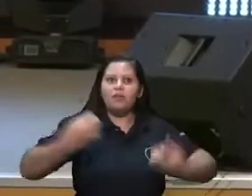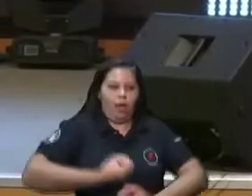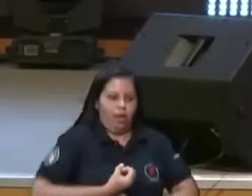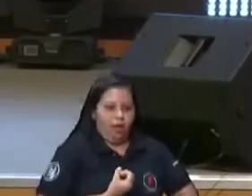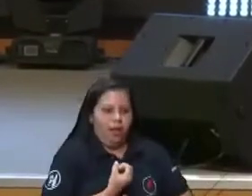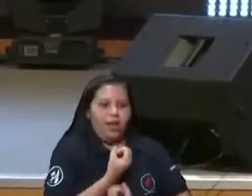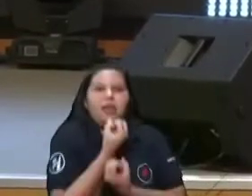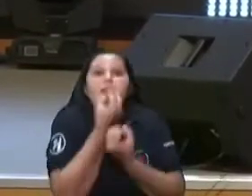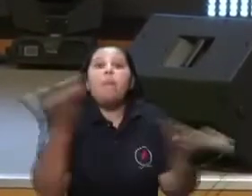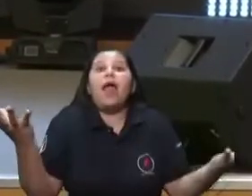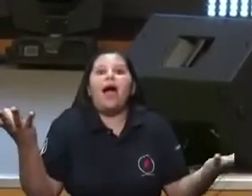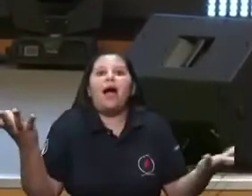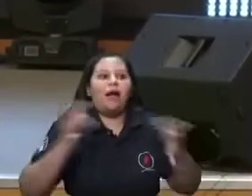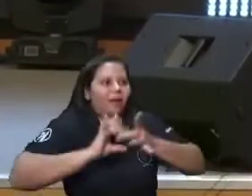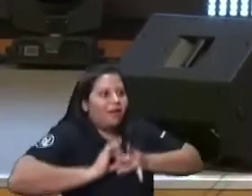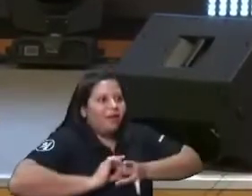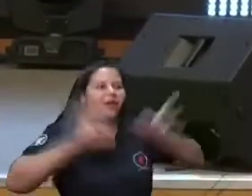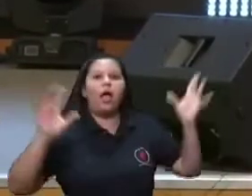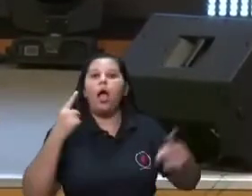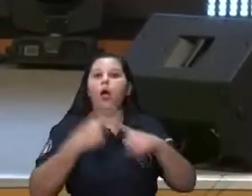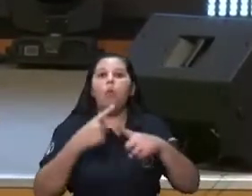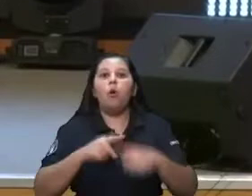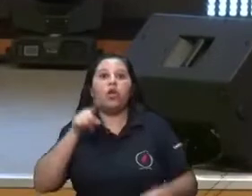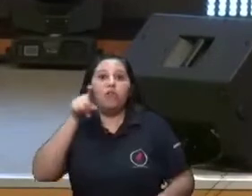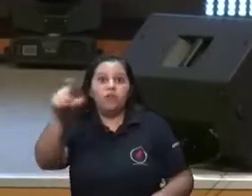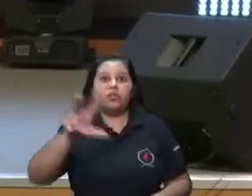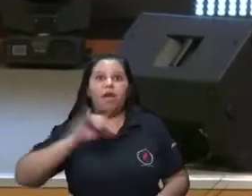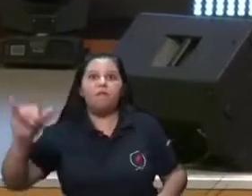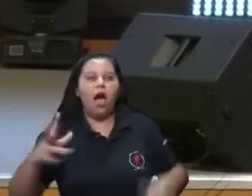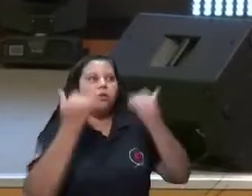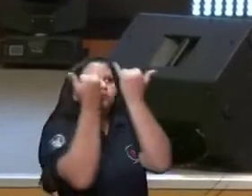o que sairá de você impactará pessoas.